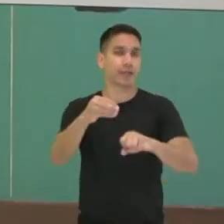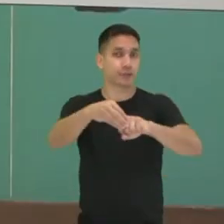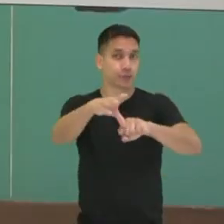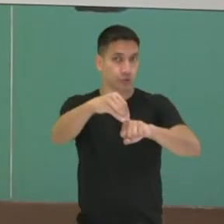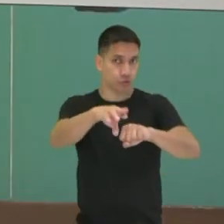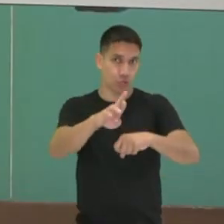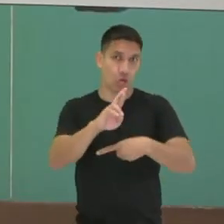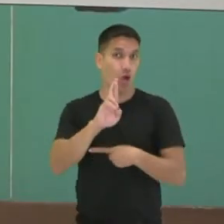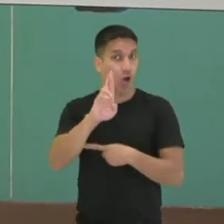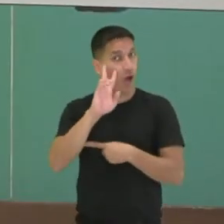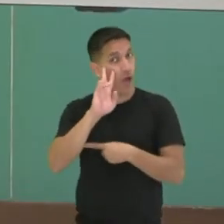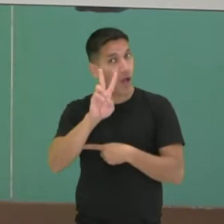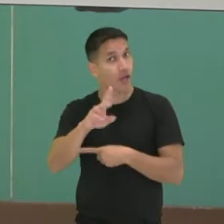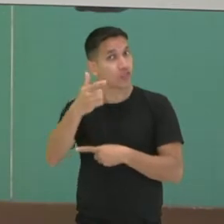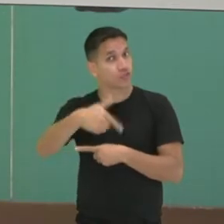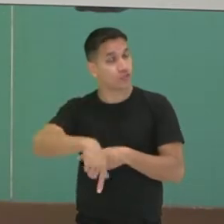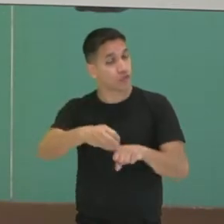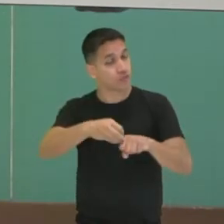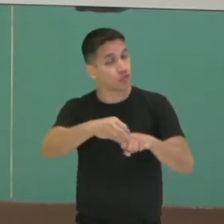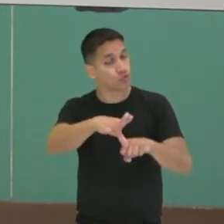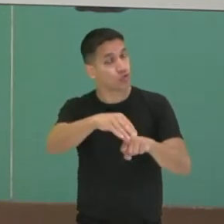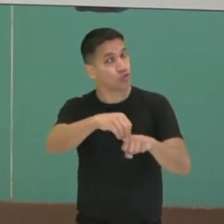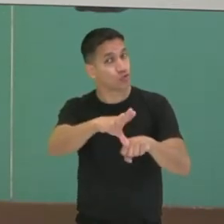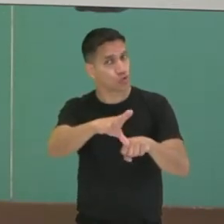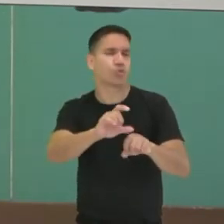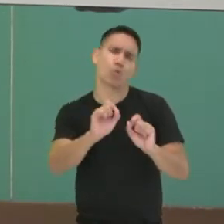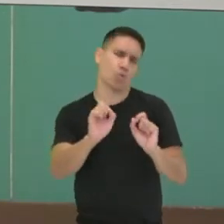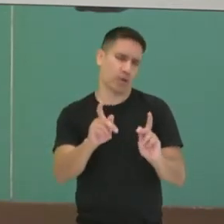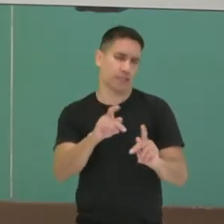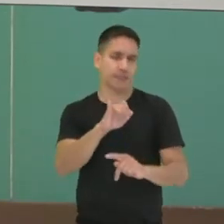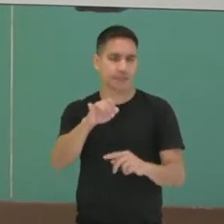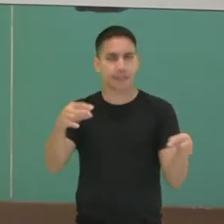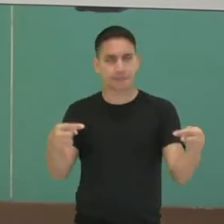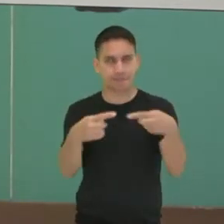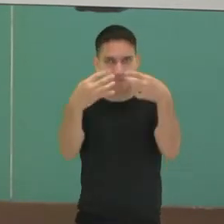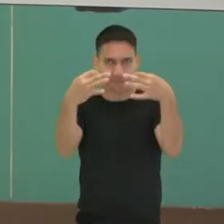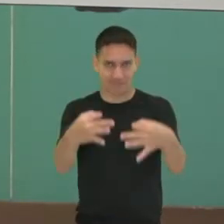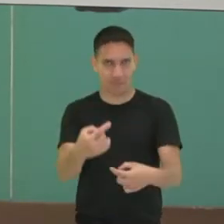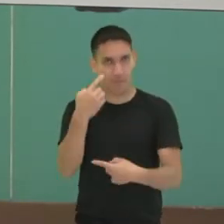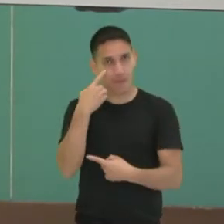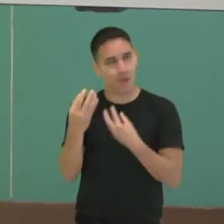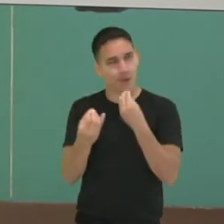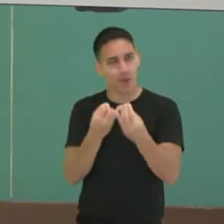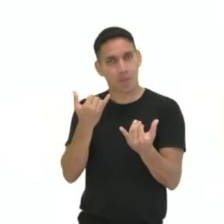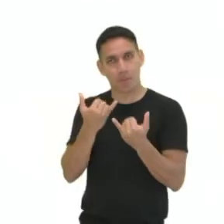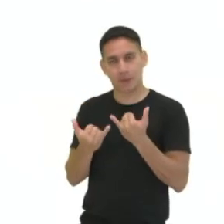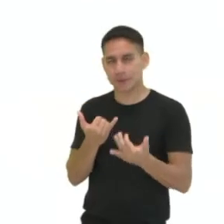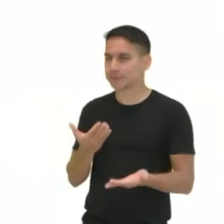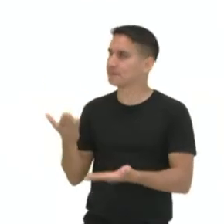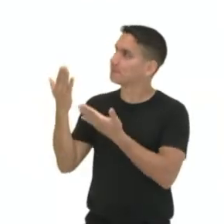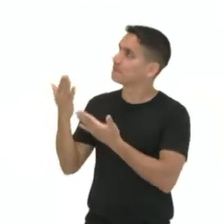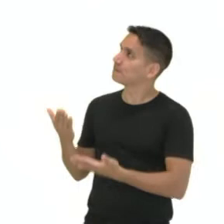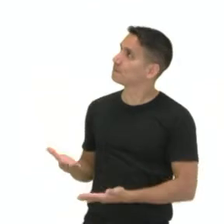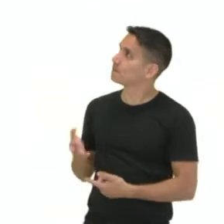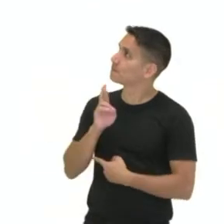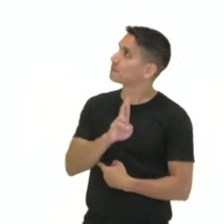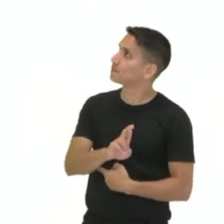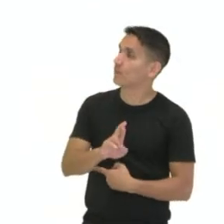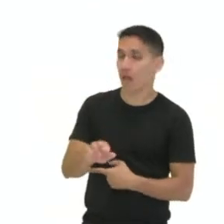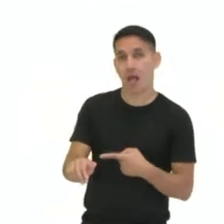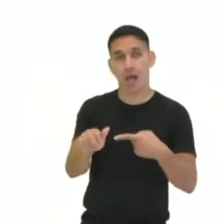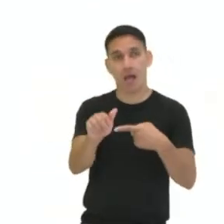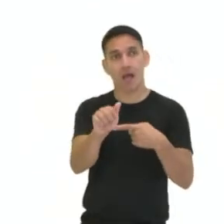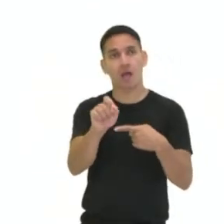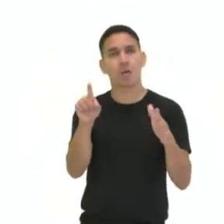estou repetindo, sugestão de resposta, vocês também acertaram. Então, vamos ver como que pode ter ficado aqui. Então, na primeira questão, o